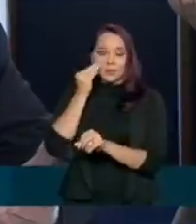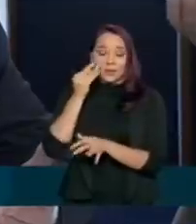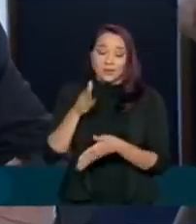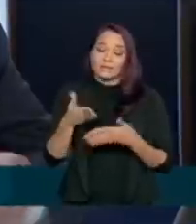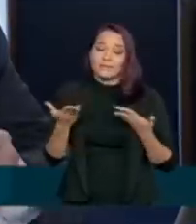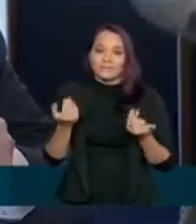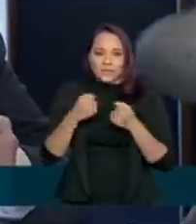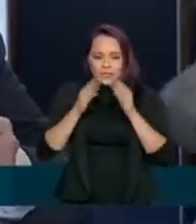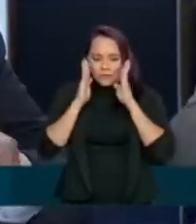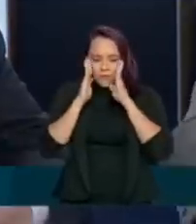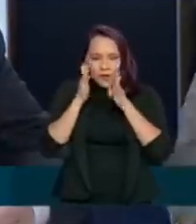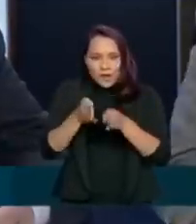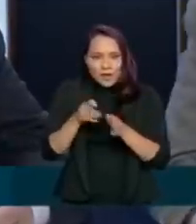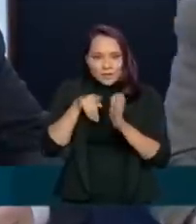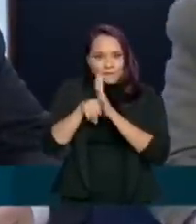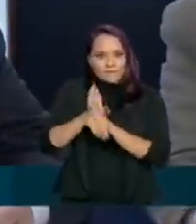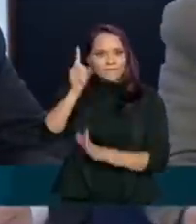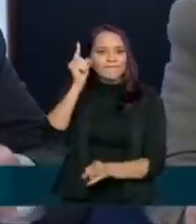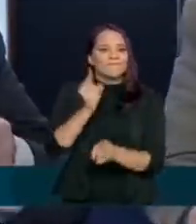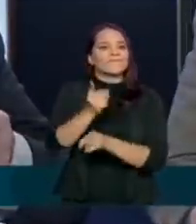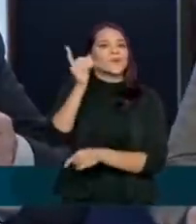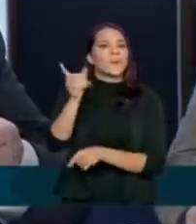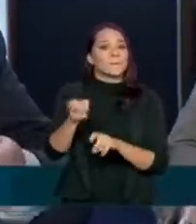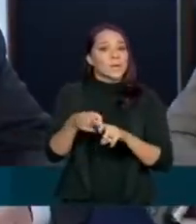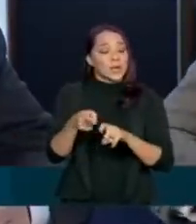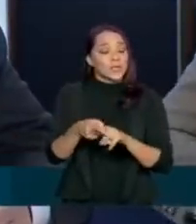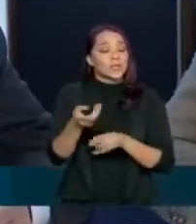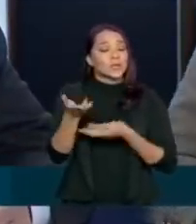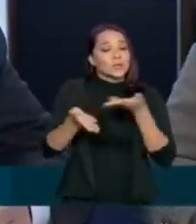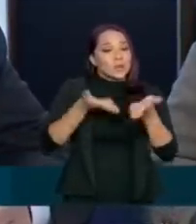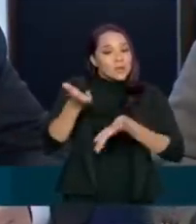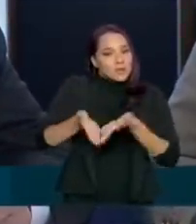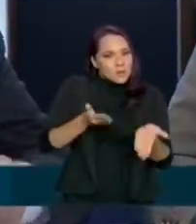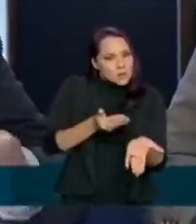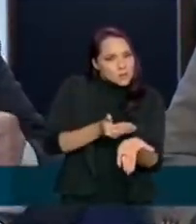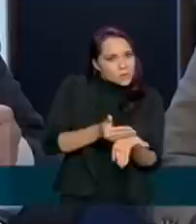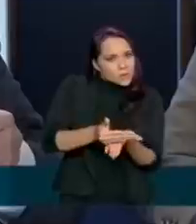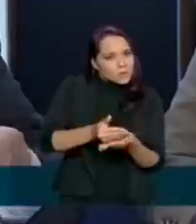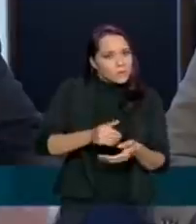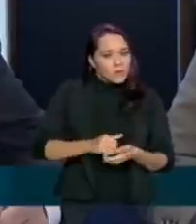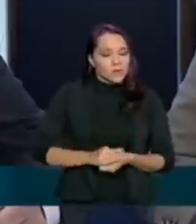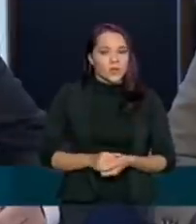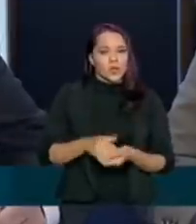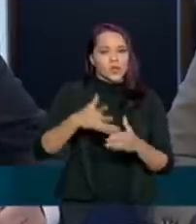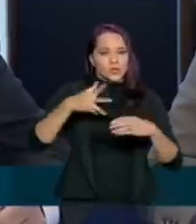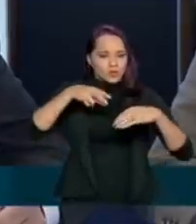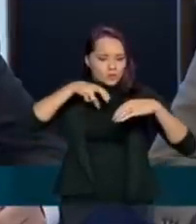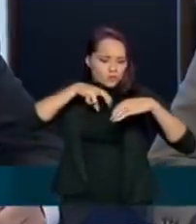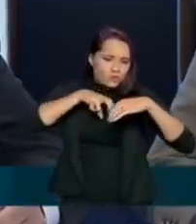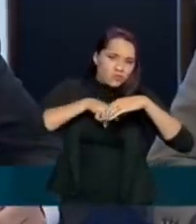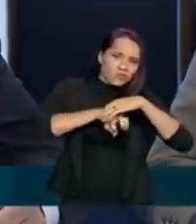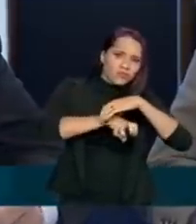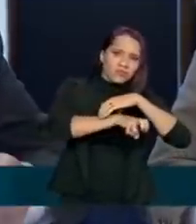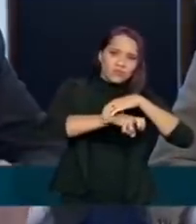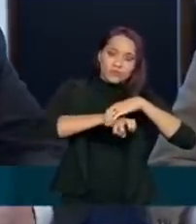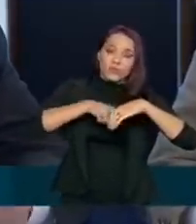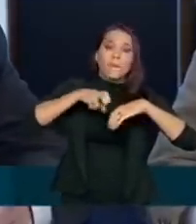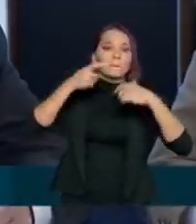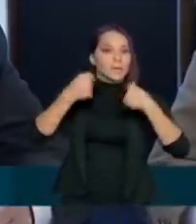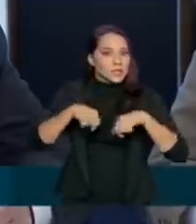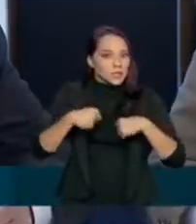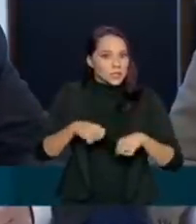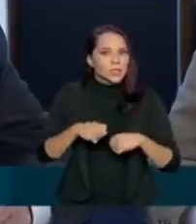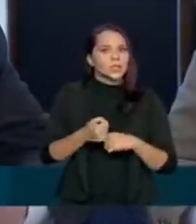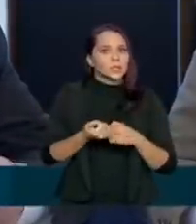estar focado no diagnóstico médico, no tratamento inicial, nas tomografias computadorizadas. Essa